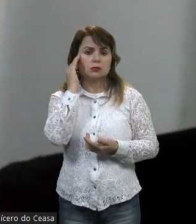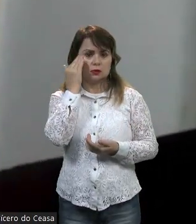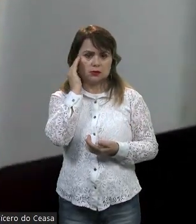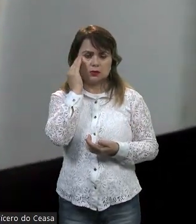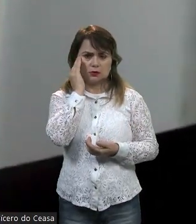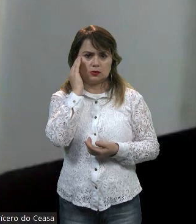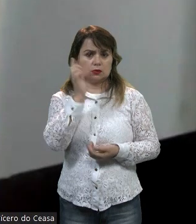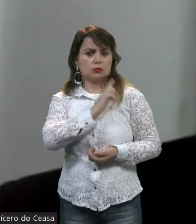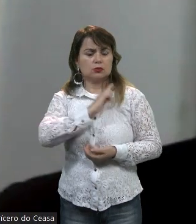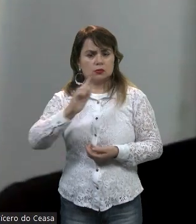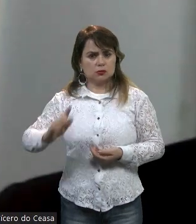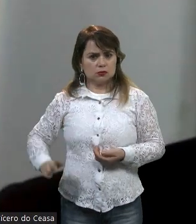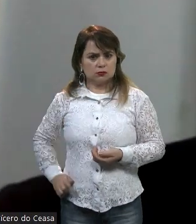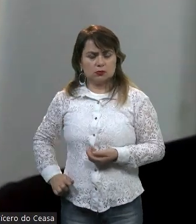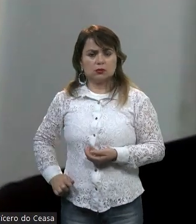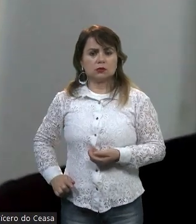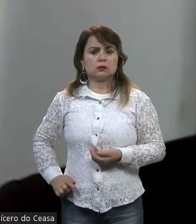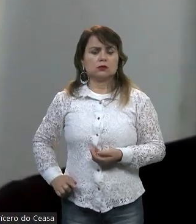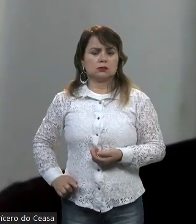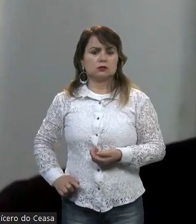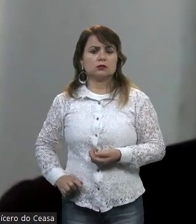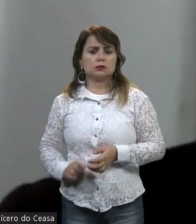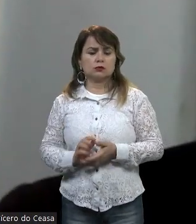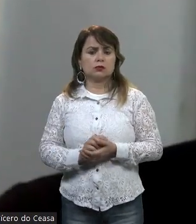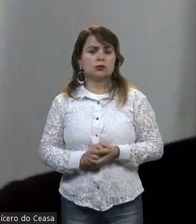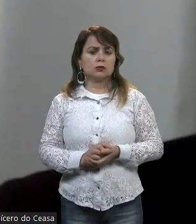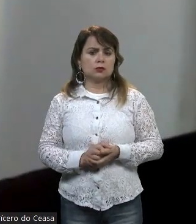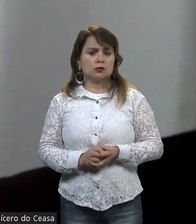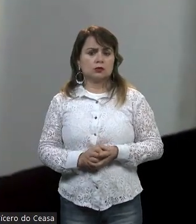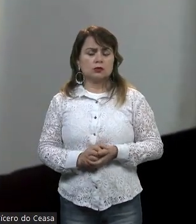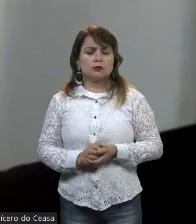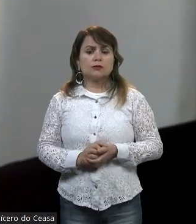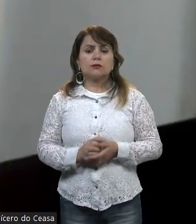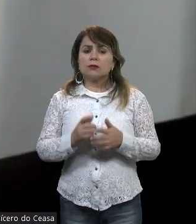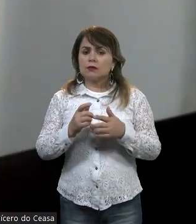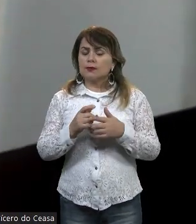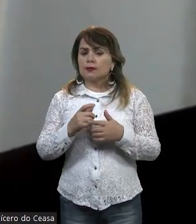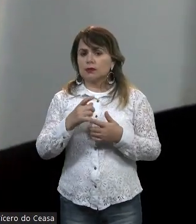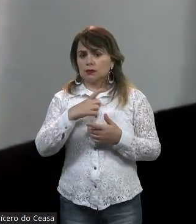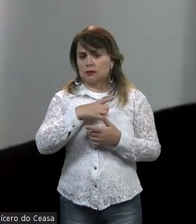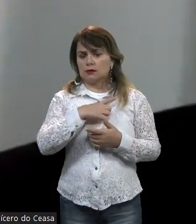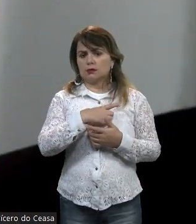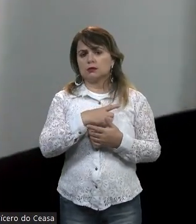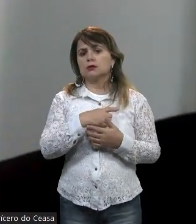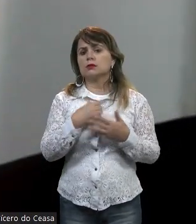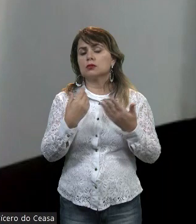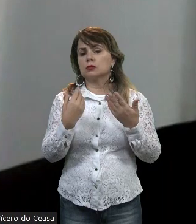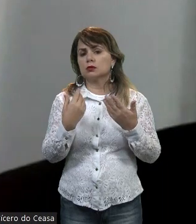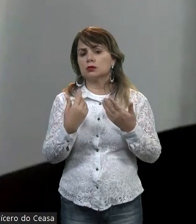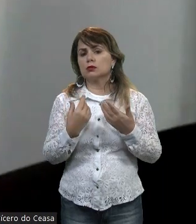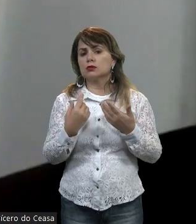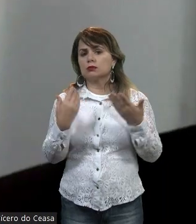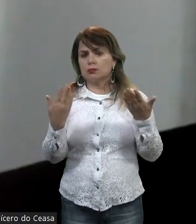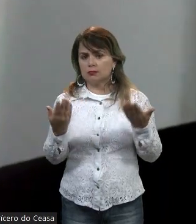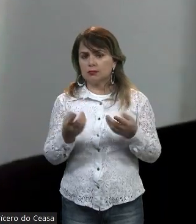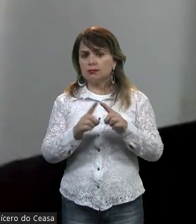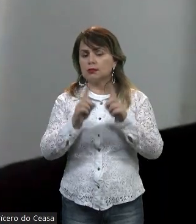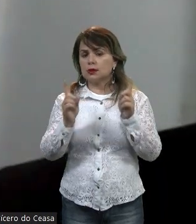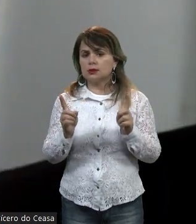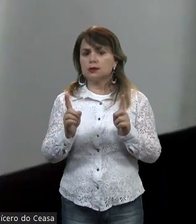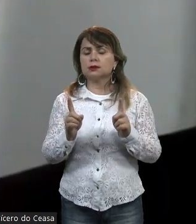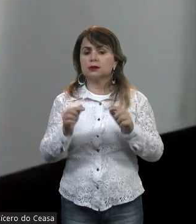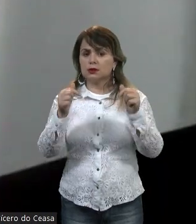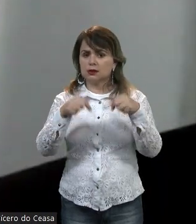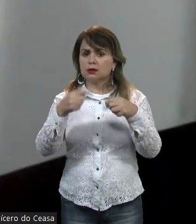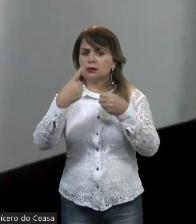os governos passam, mas nós também compreendemos que a nossa cidade é uma